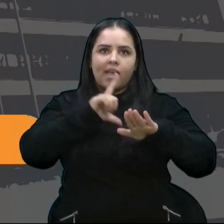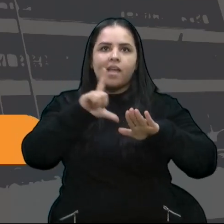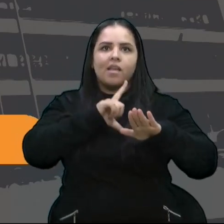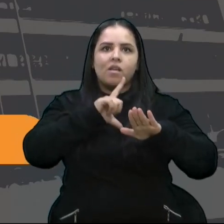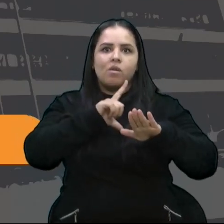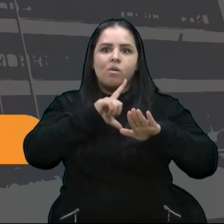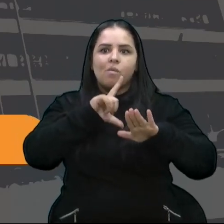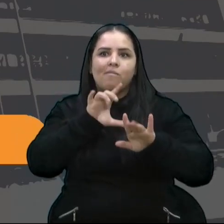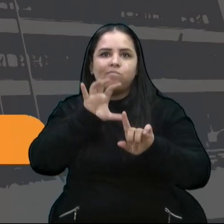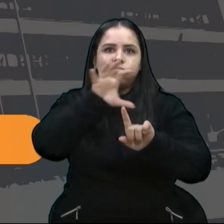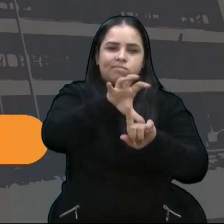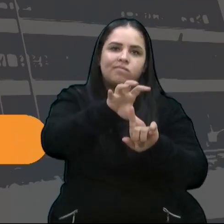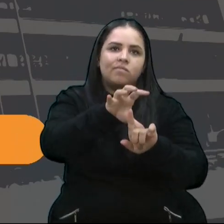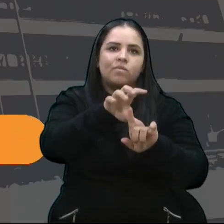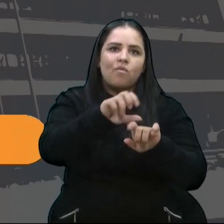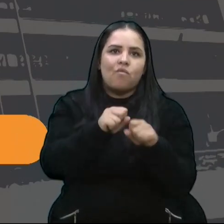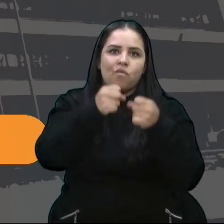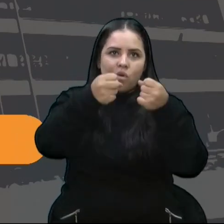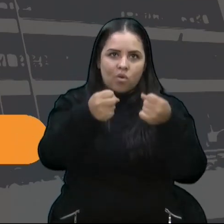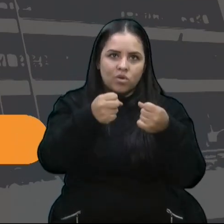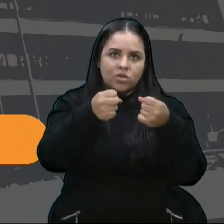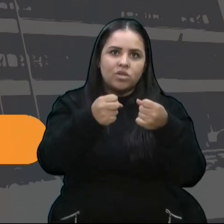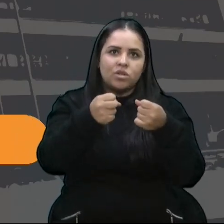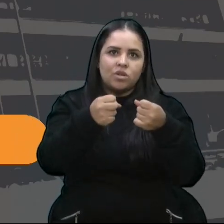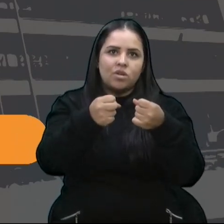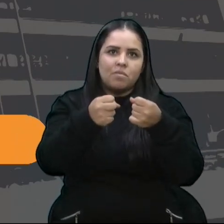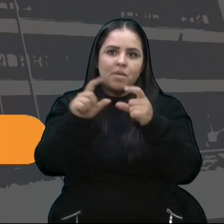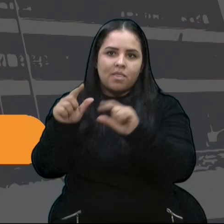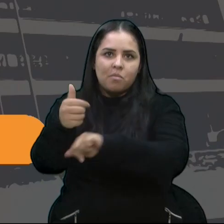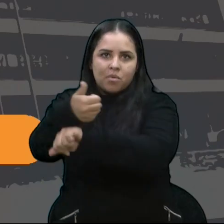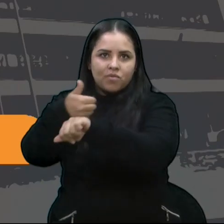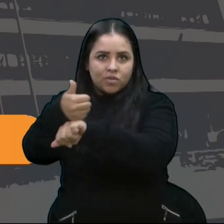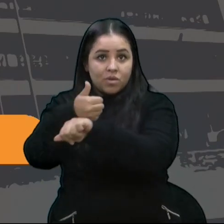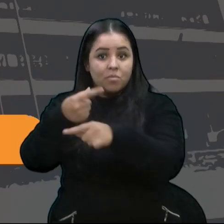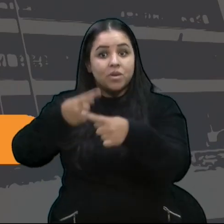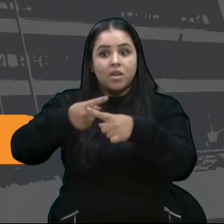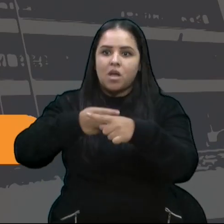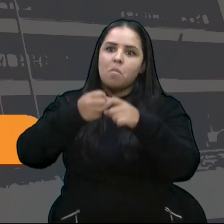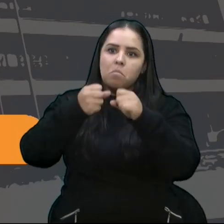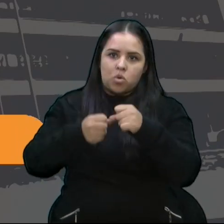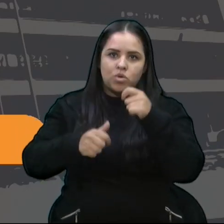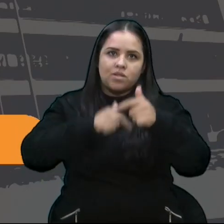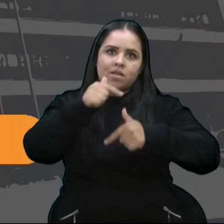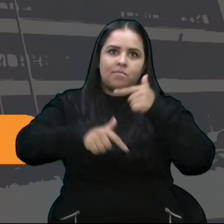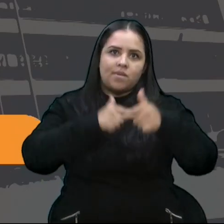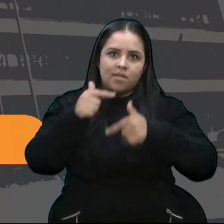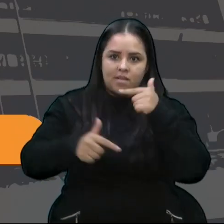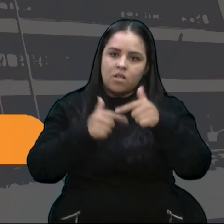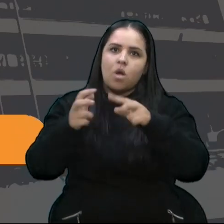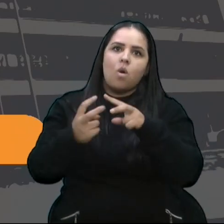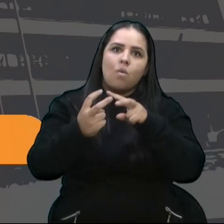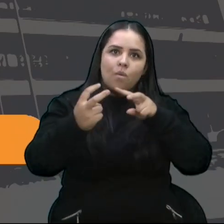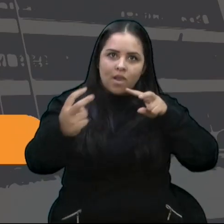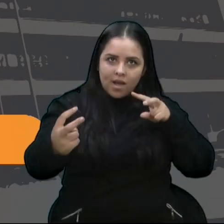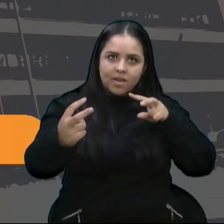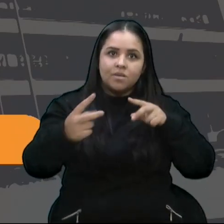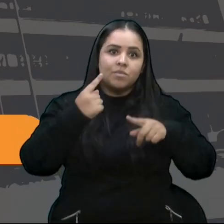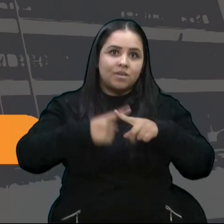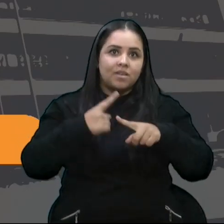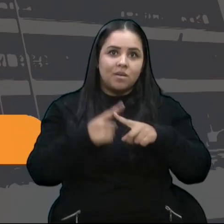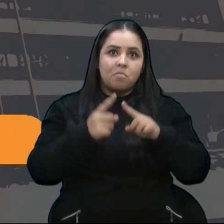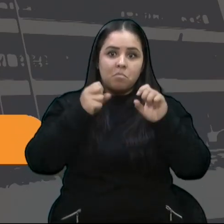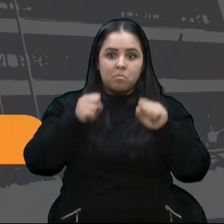os outros. Um pouco menos profissionalmente, porque nós podemos trabalhar, né, mesmo de forma remota, é um setor que